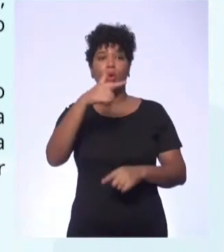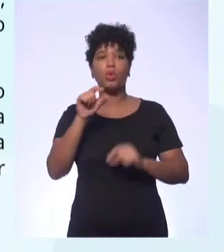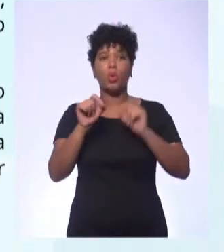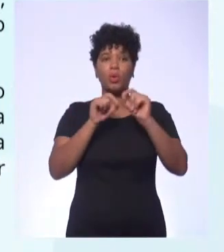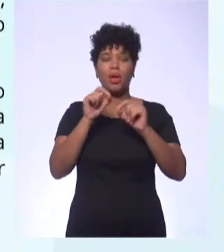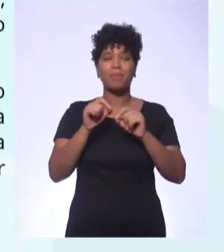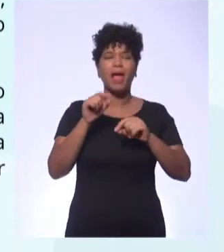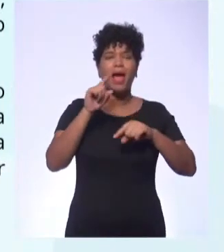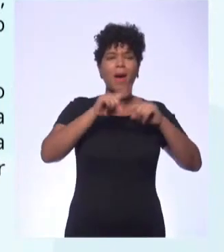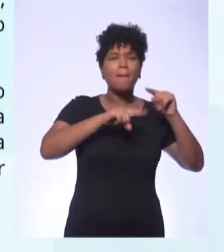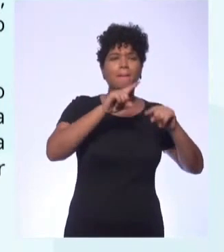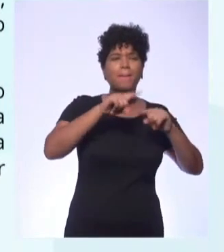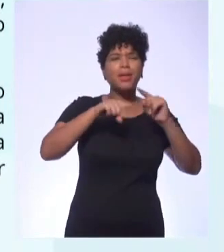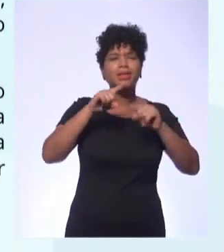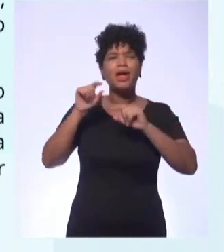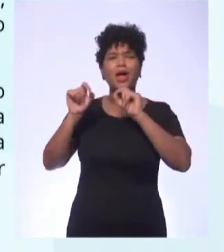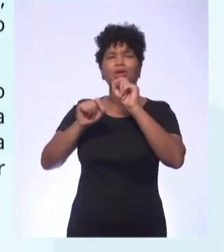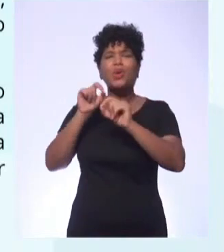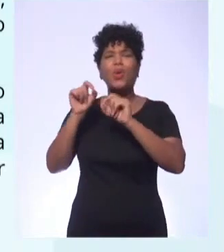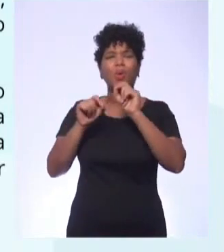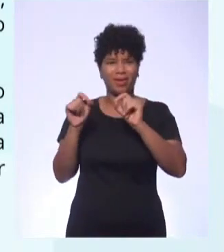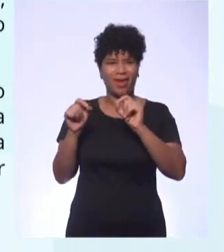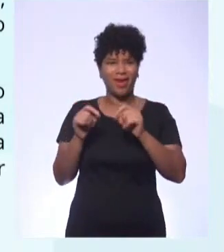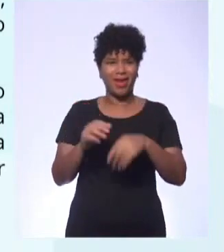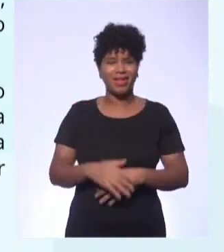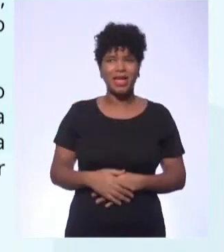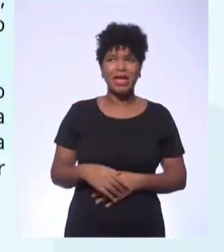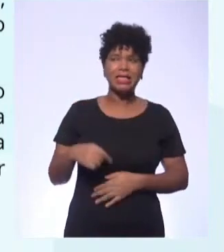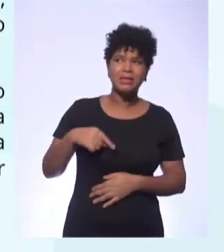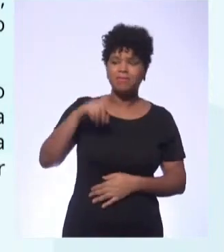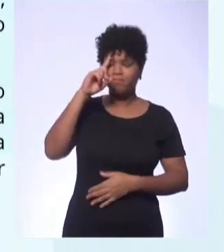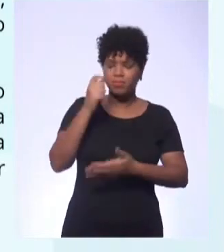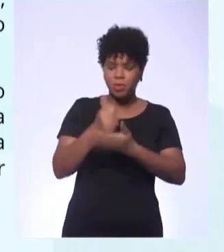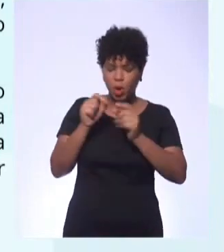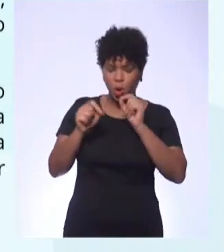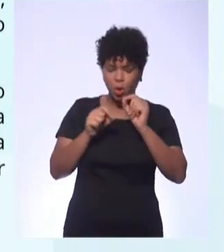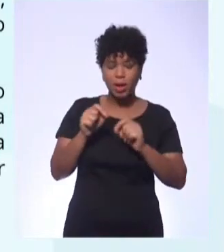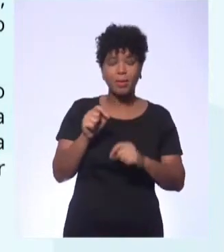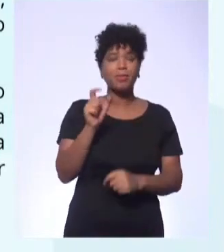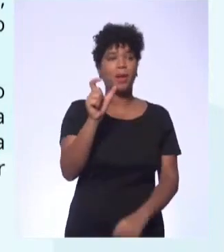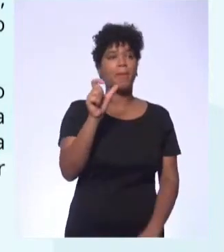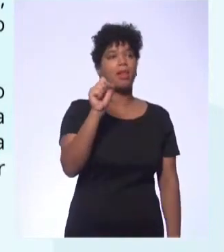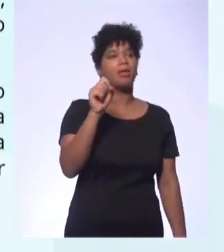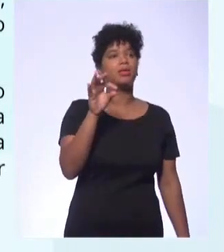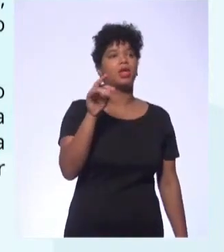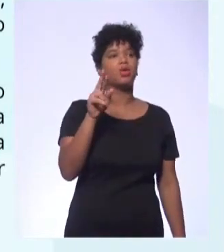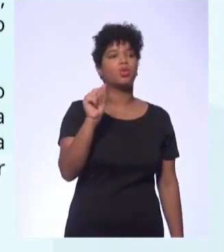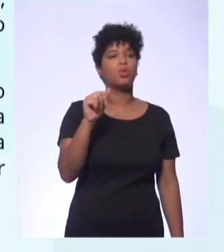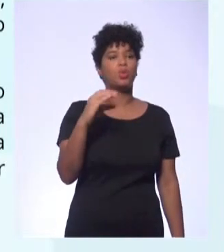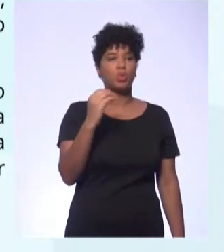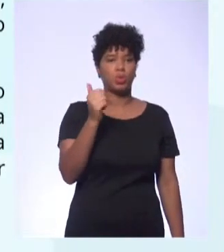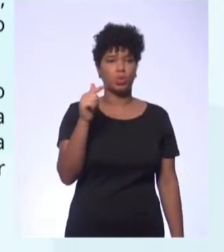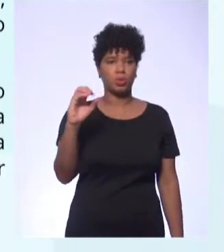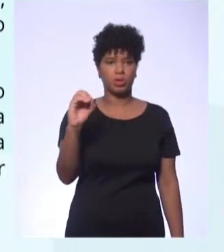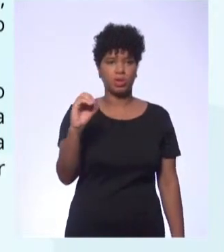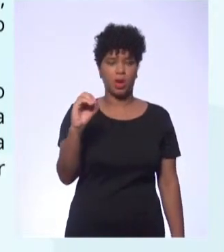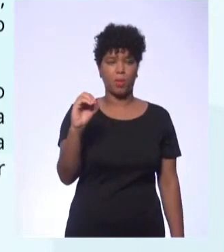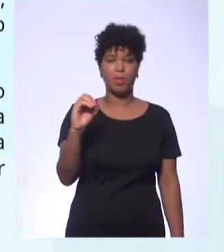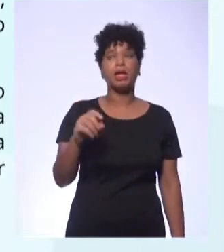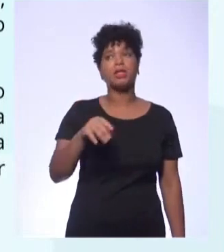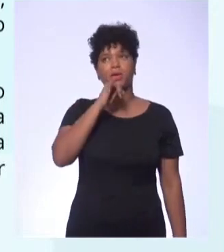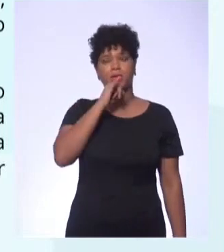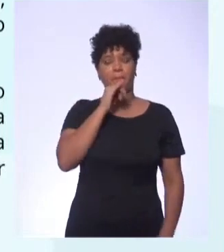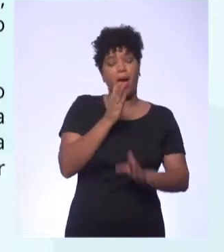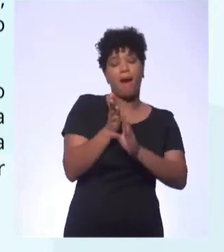aqui, ó, tá? A saturação é justamente quando eu vou amadurecer a minha ideia. Então, já que eu já